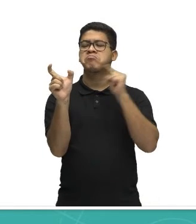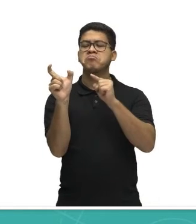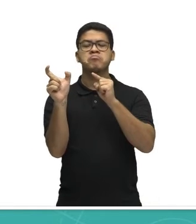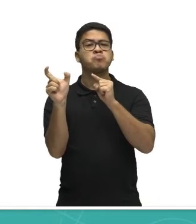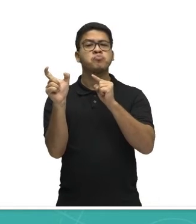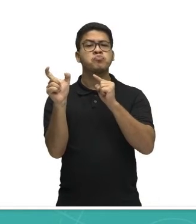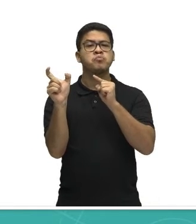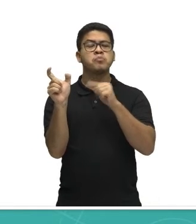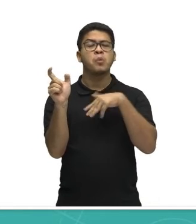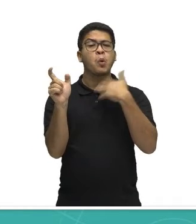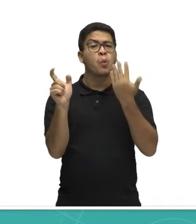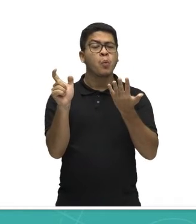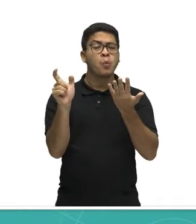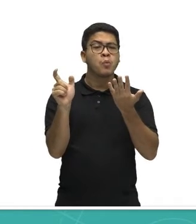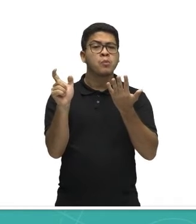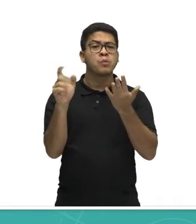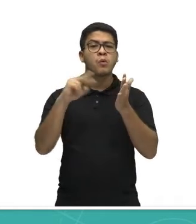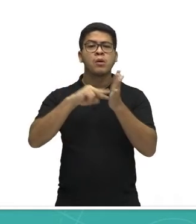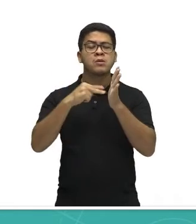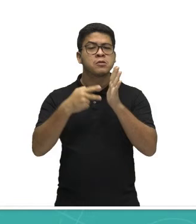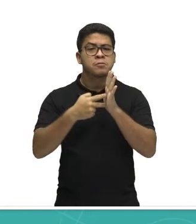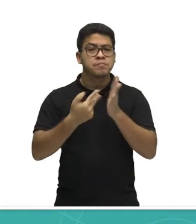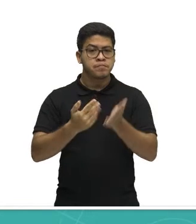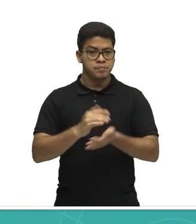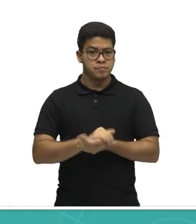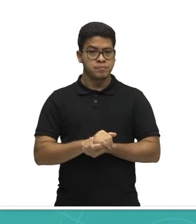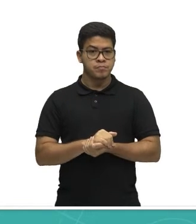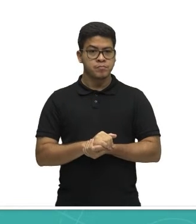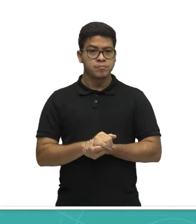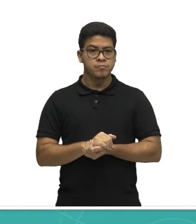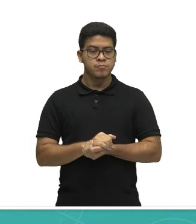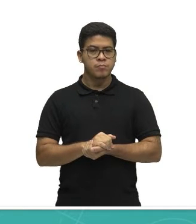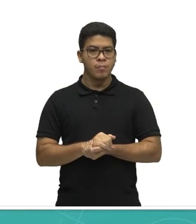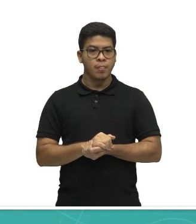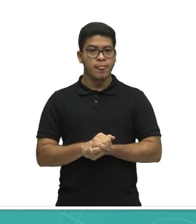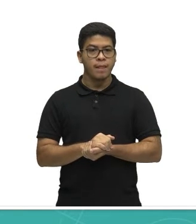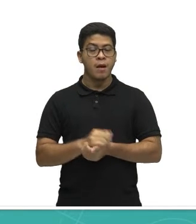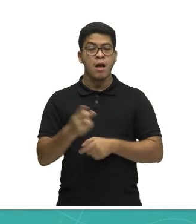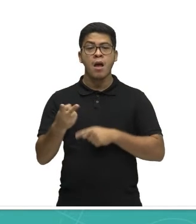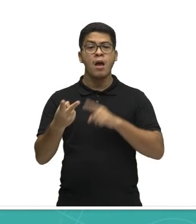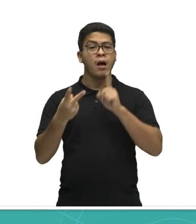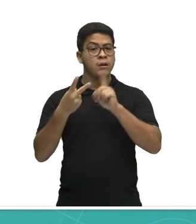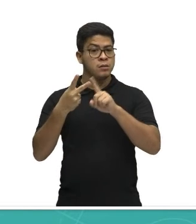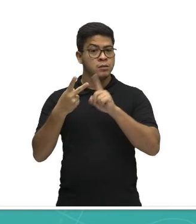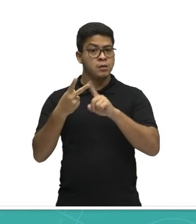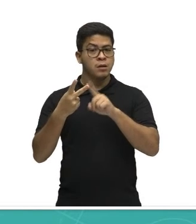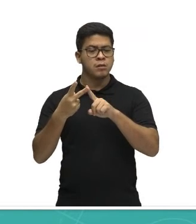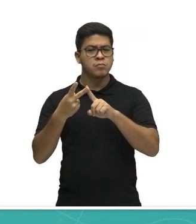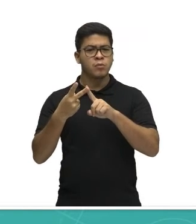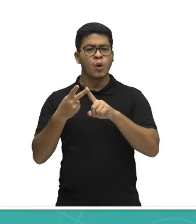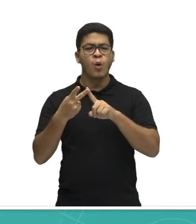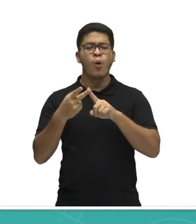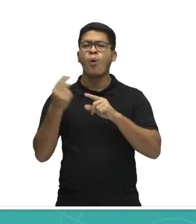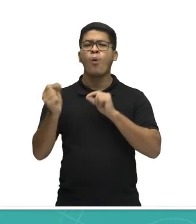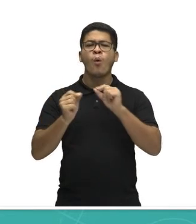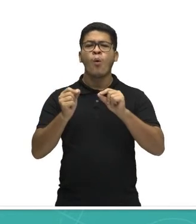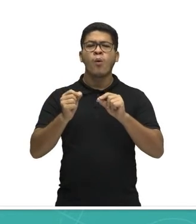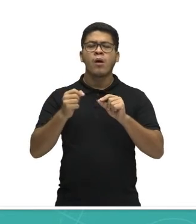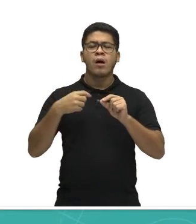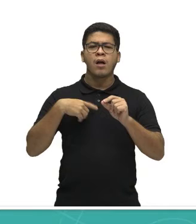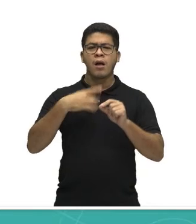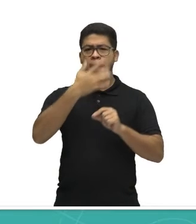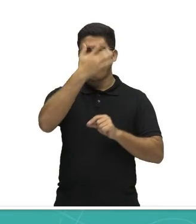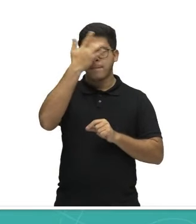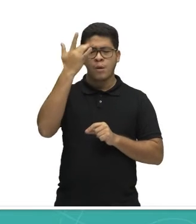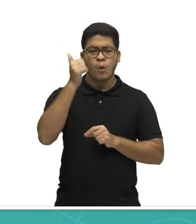Isso aqui, a segunda pergunta é: surge na forma de um menino de cabelo vermelho e com os pés virados para trás. Qual